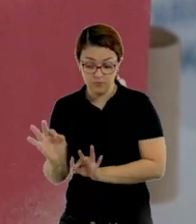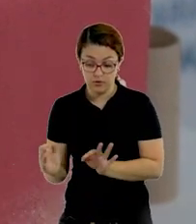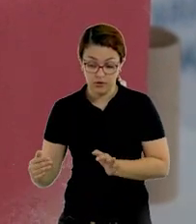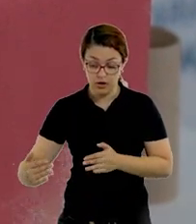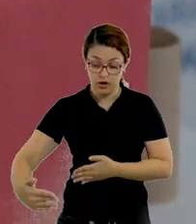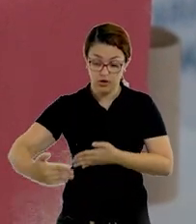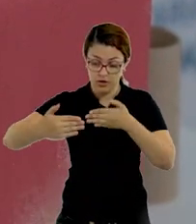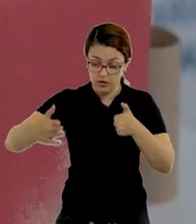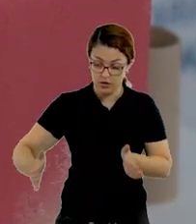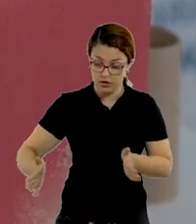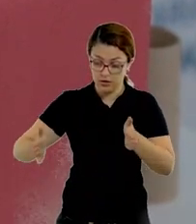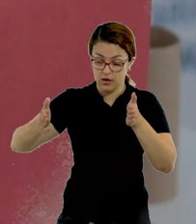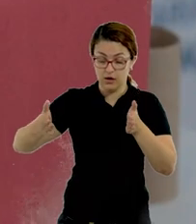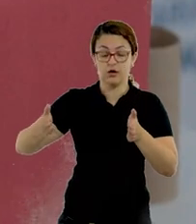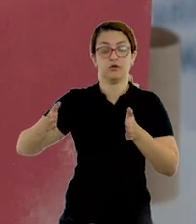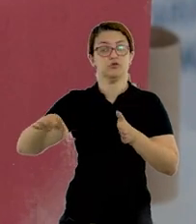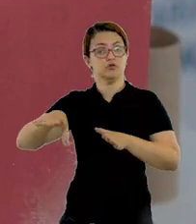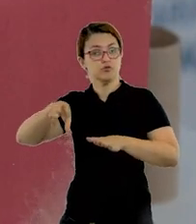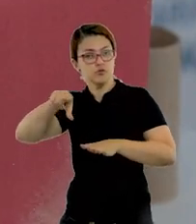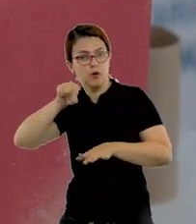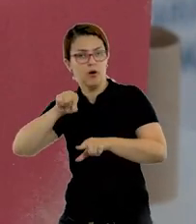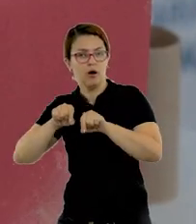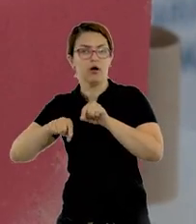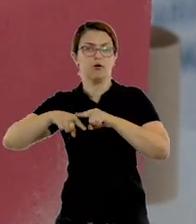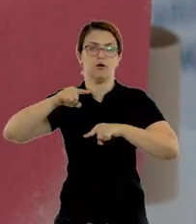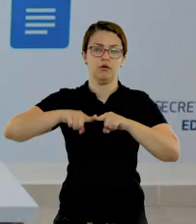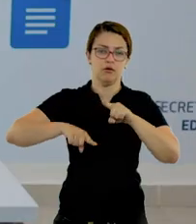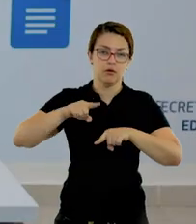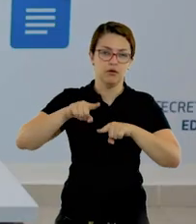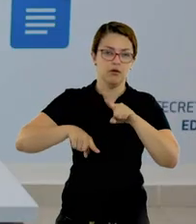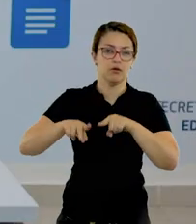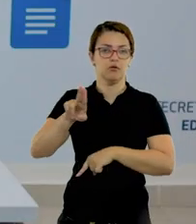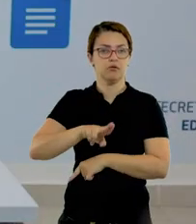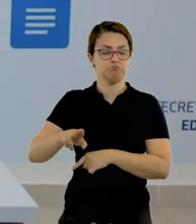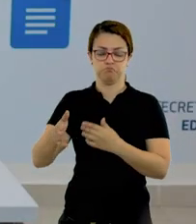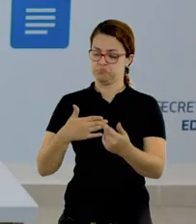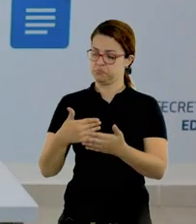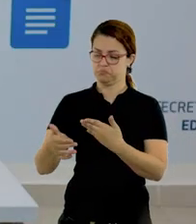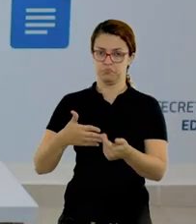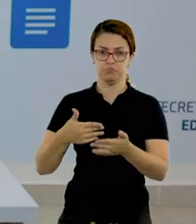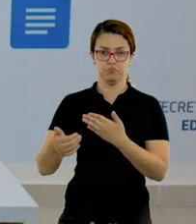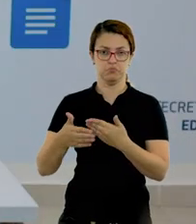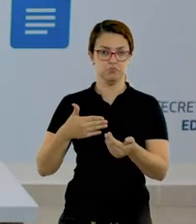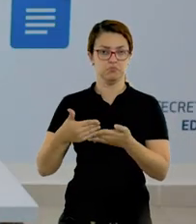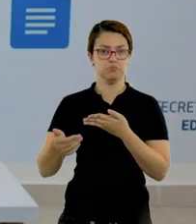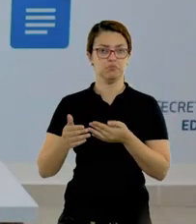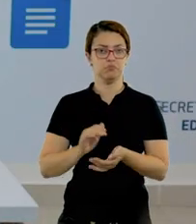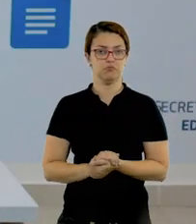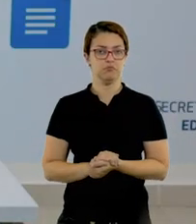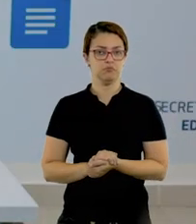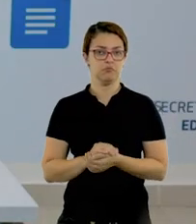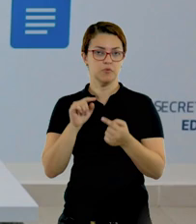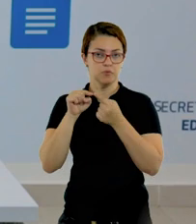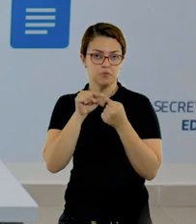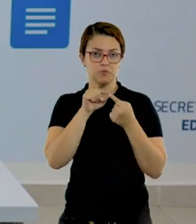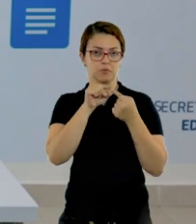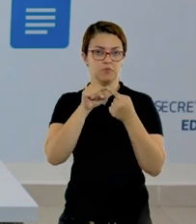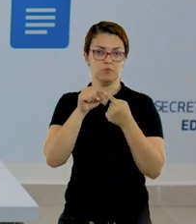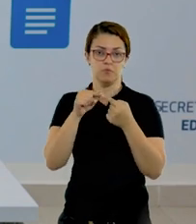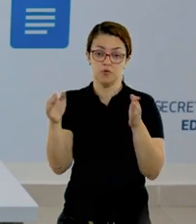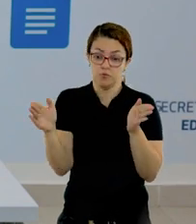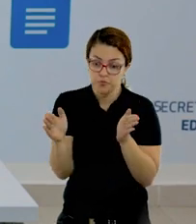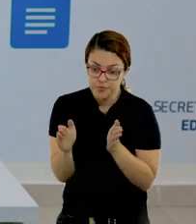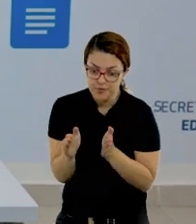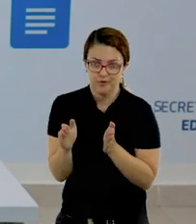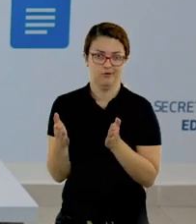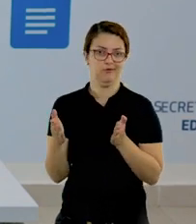deles, né? A caixa, escolher o tipo de caixa, o tipo de material, que pode ser qualquer um, desde que seja proporcional.